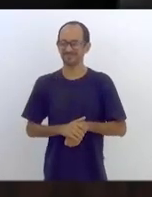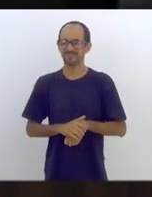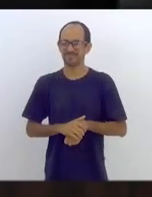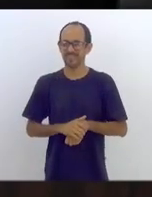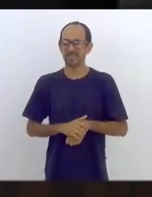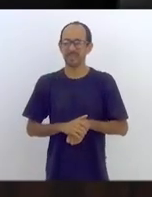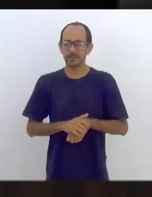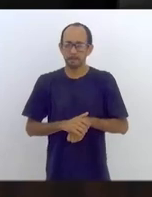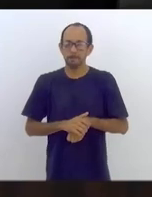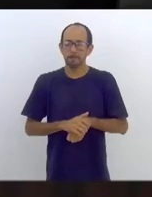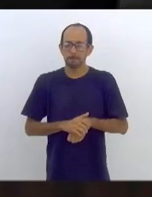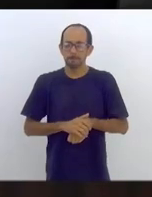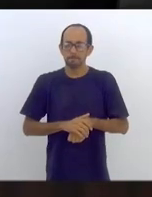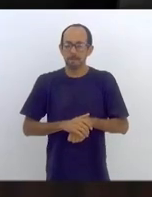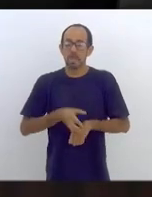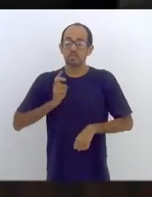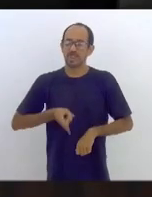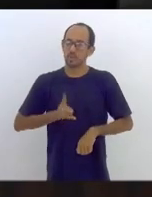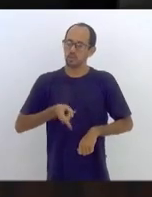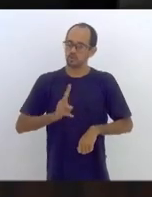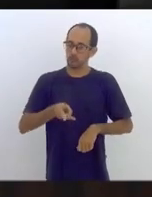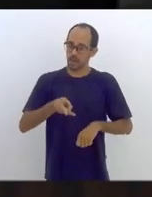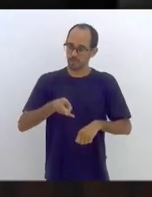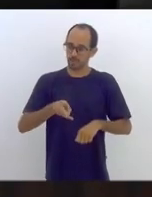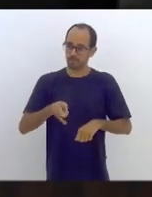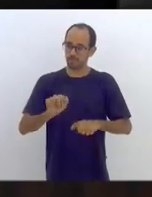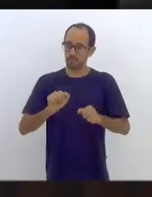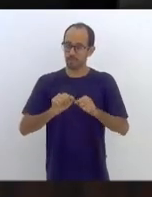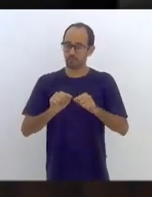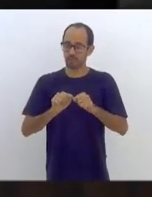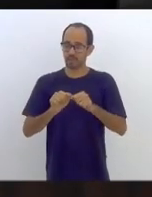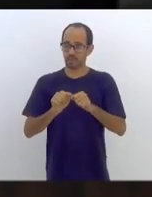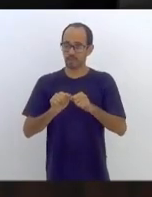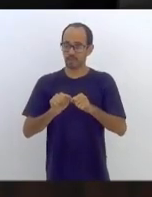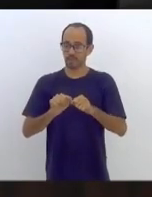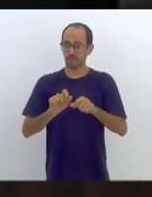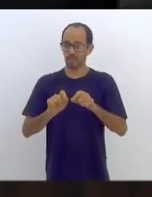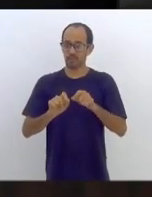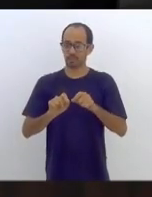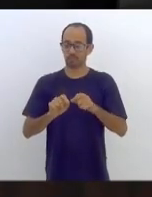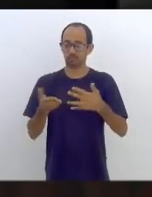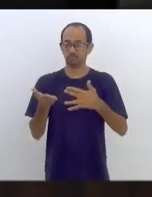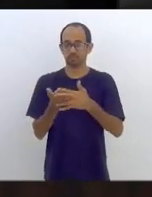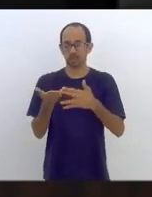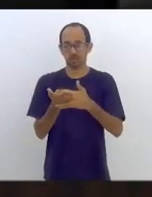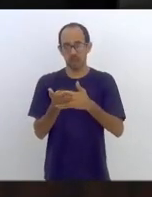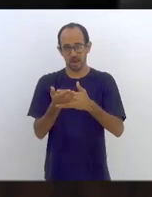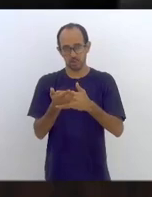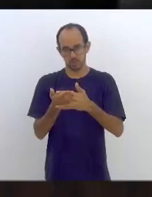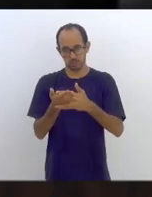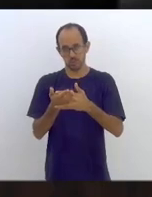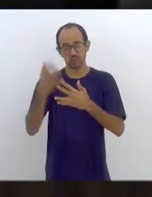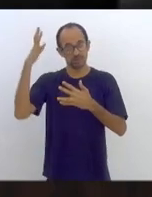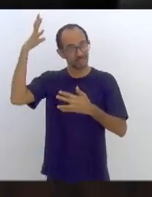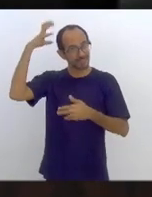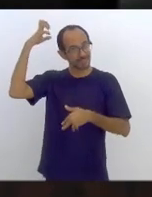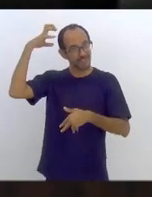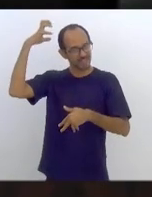Nós vamos dar continuidade, fazer uma pequena pausa no Prêmio Marielle